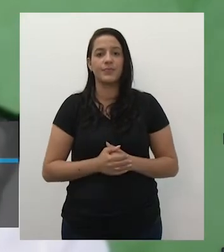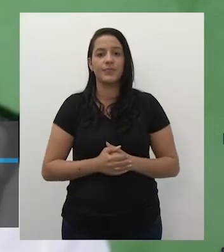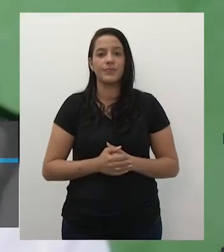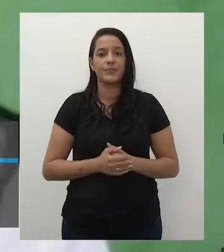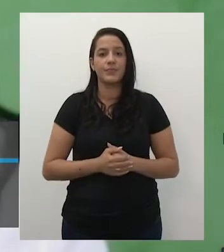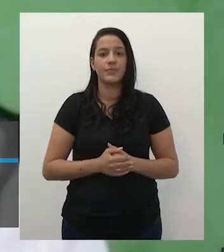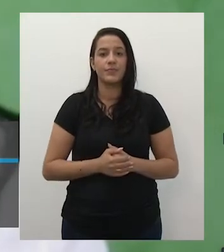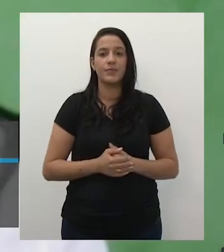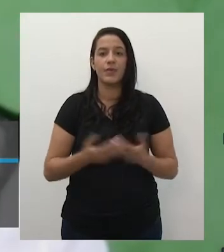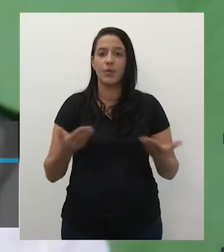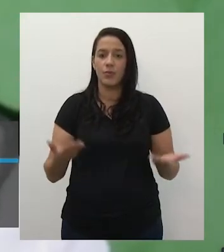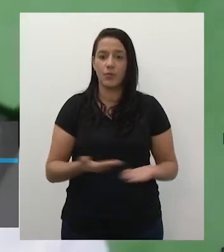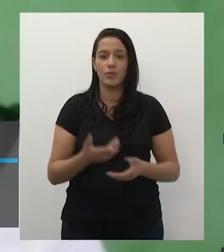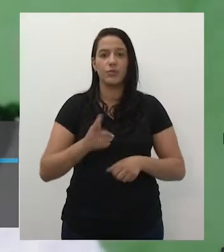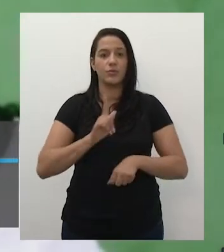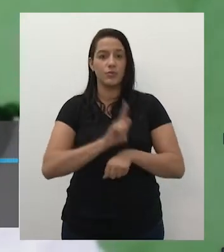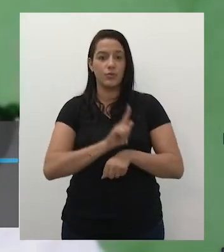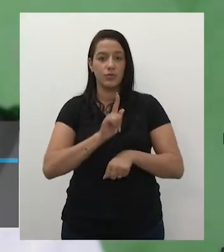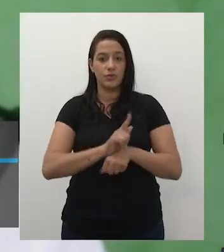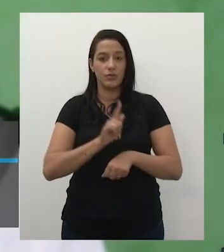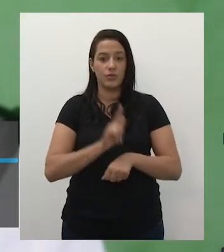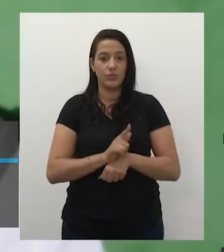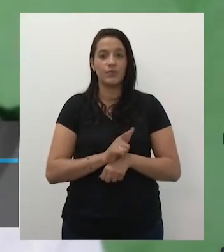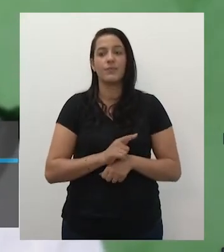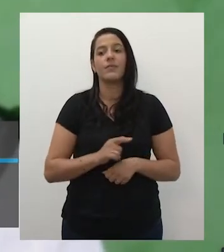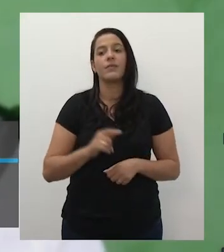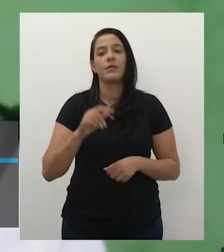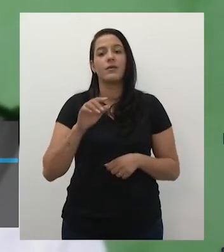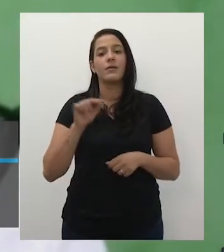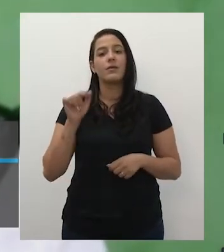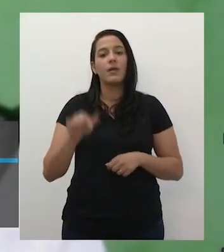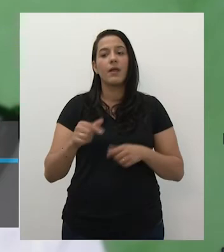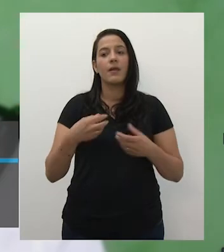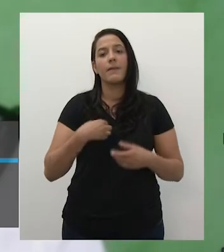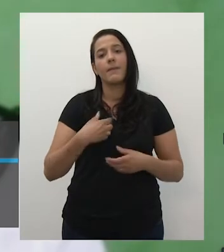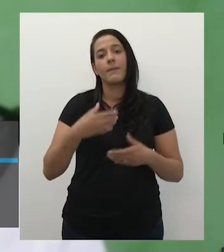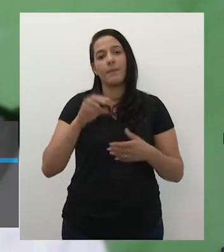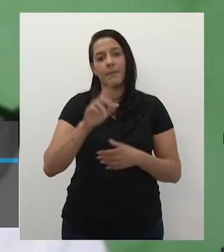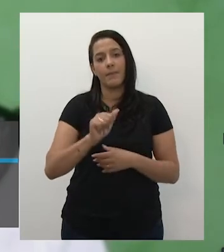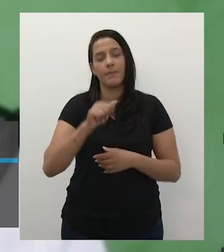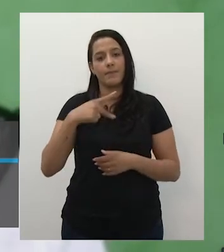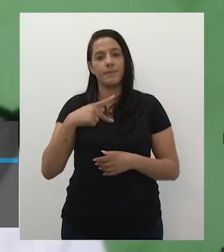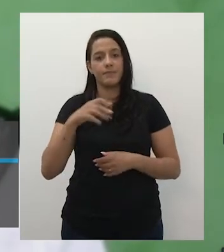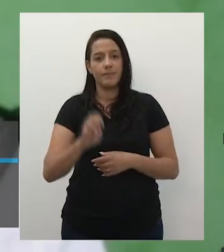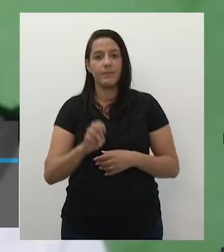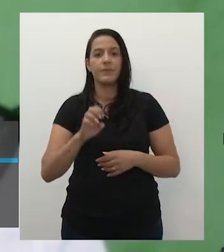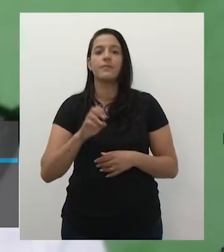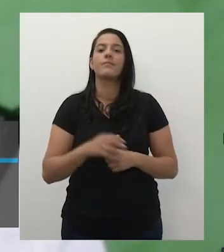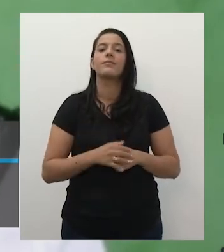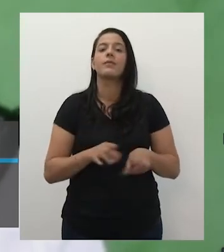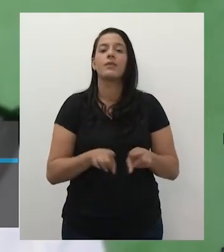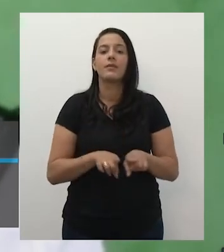e docente sempre me apoiavam, ajudavam e incentivavam nas ações previstas da